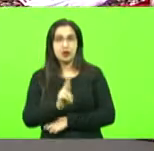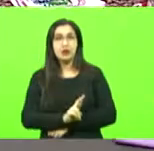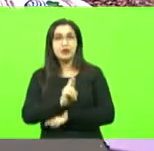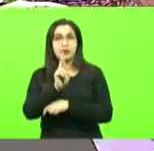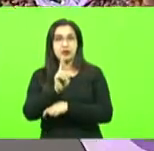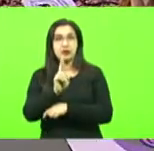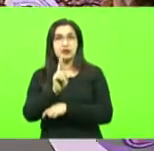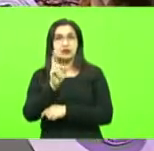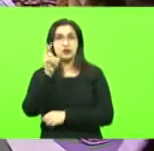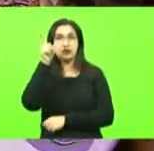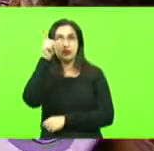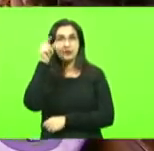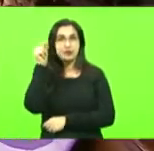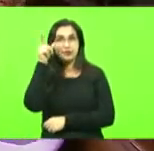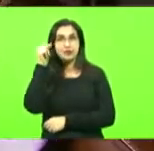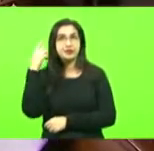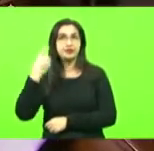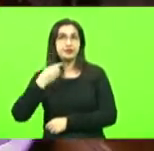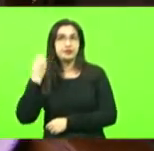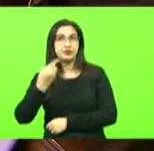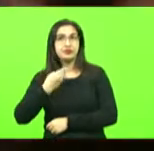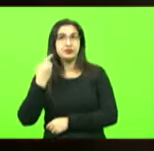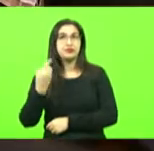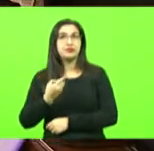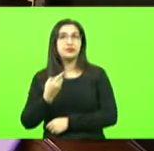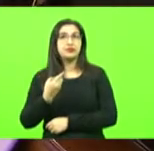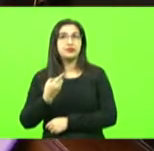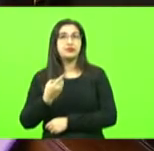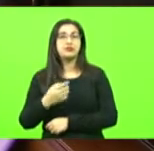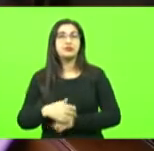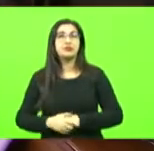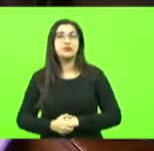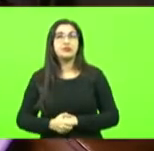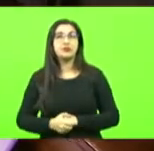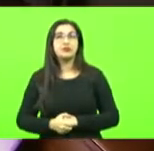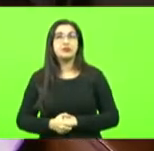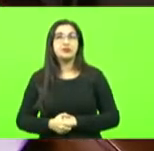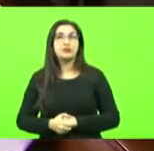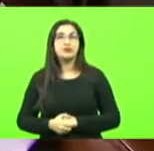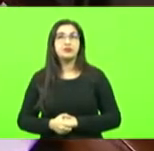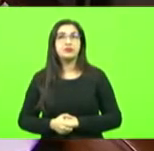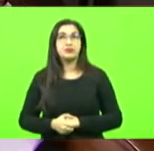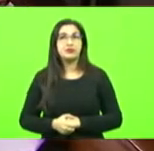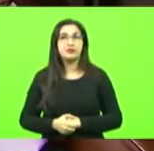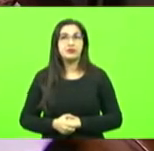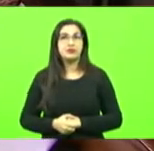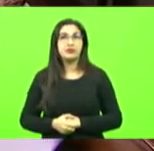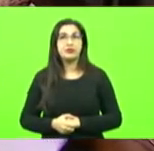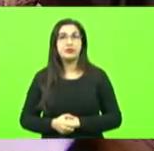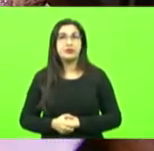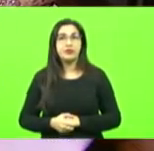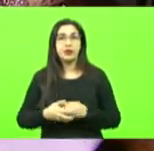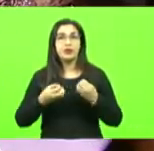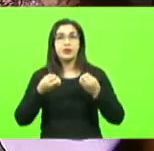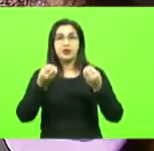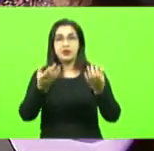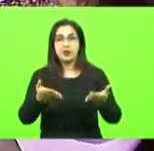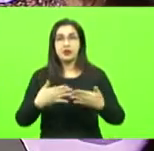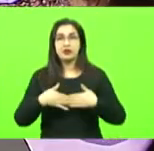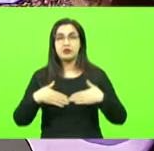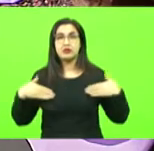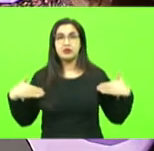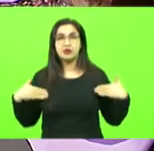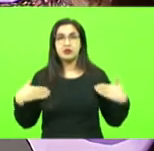Luciane Carminati, proponente deste ato solene, ato parlamentar solene, perdão, para fazer a entrega das homenagens.